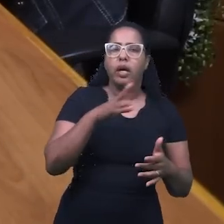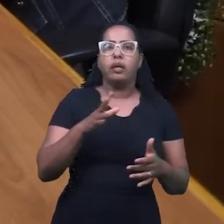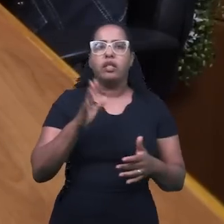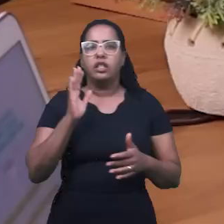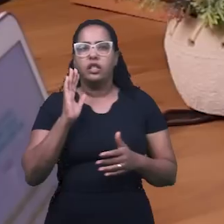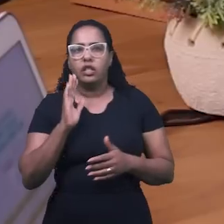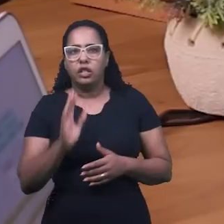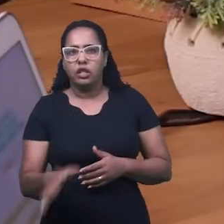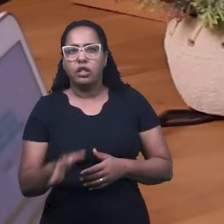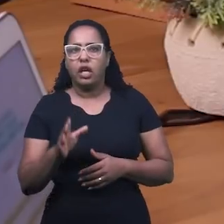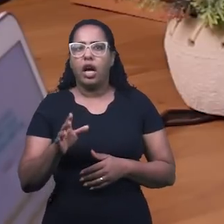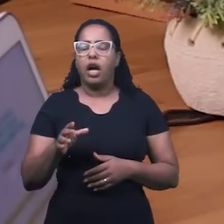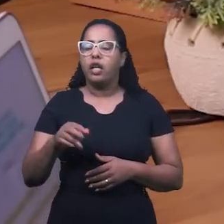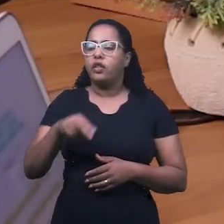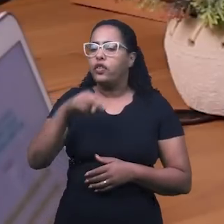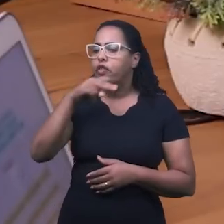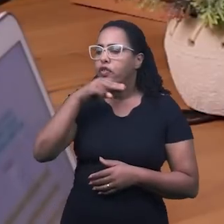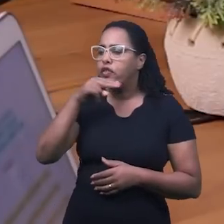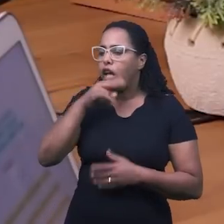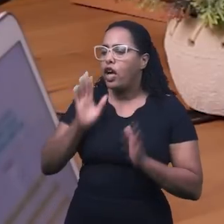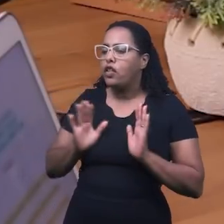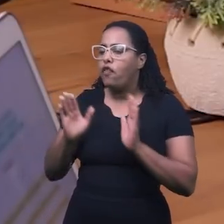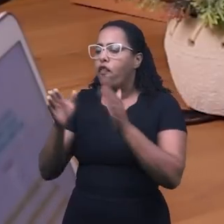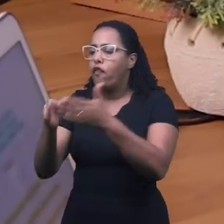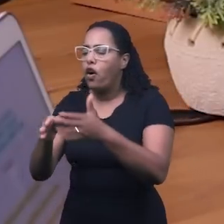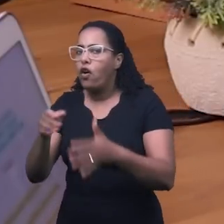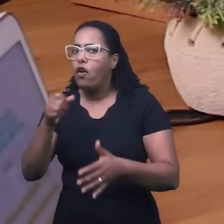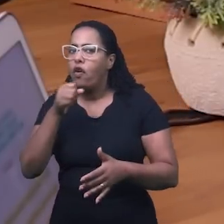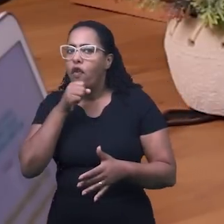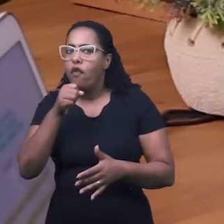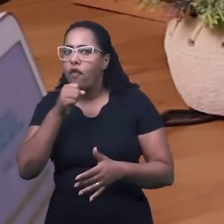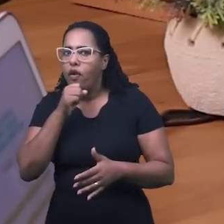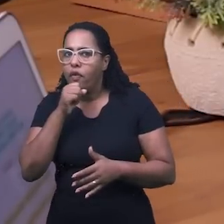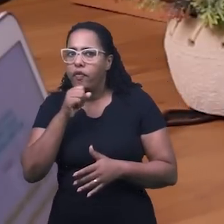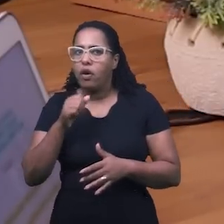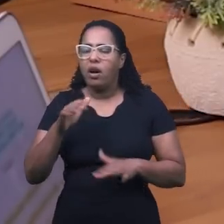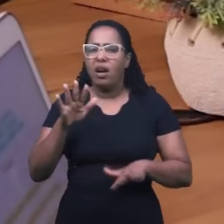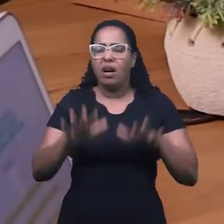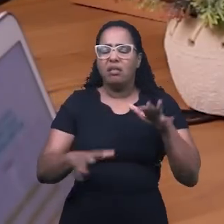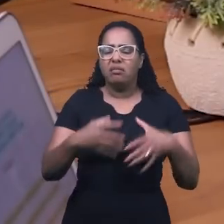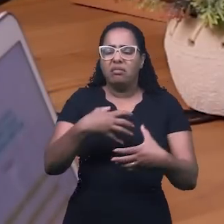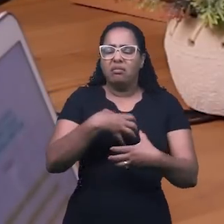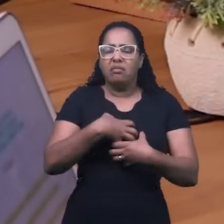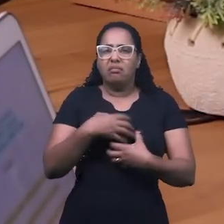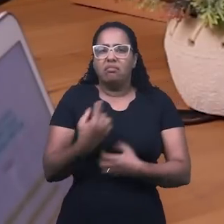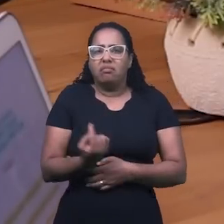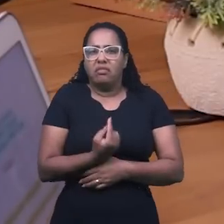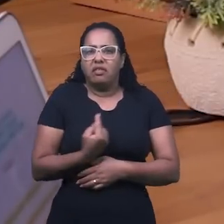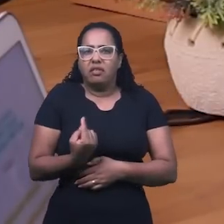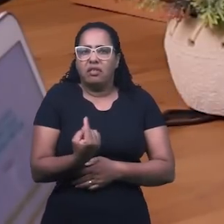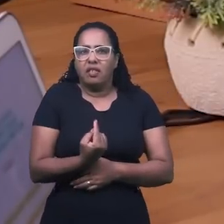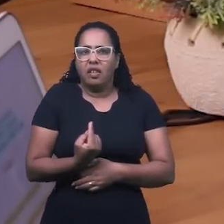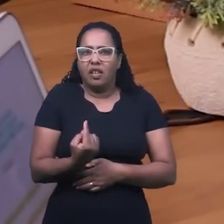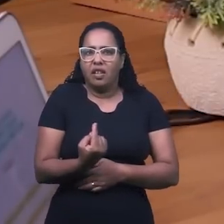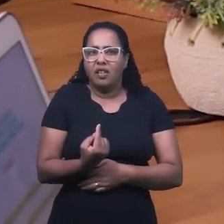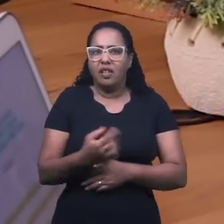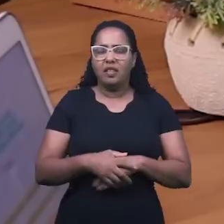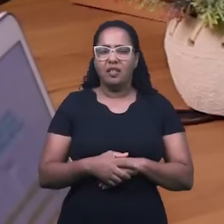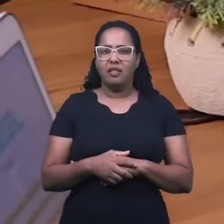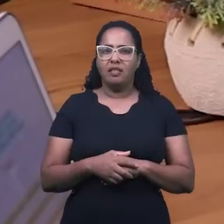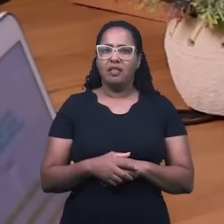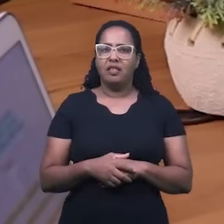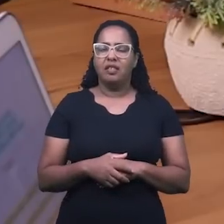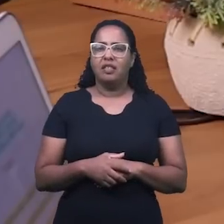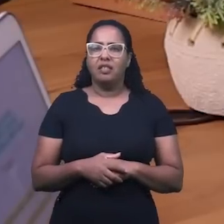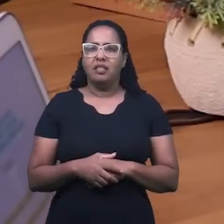lindo! Né? Você pode fazer música dos netos para os avós, que muitas vezes se sentem tão sozinhos, né?